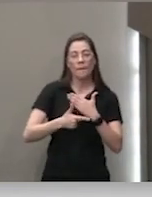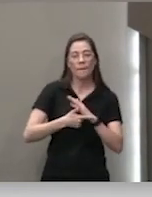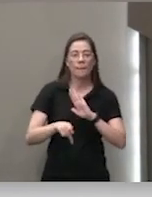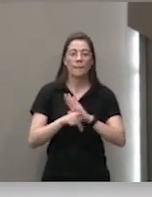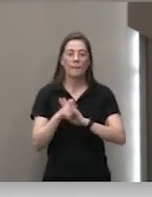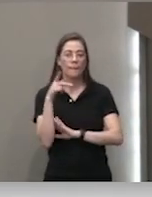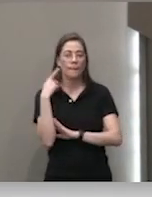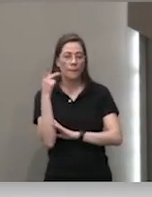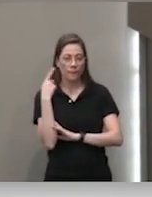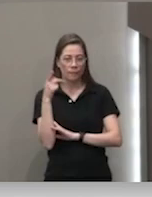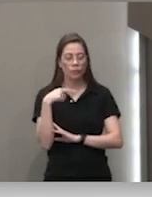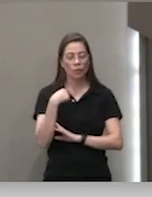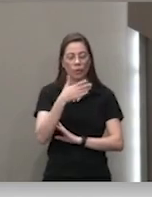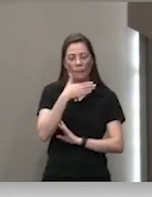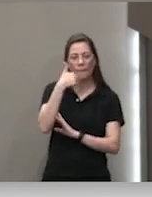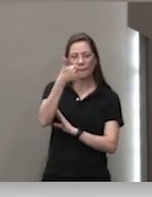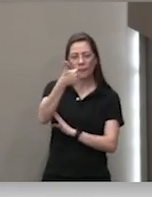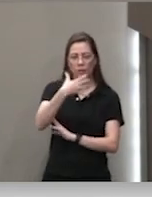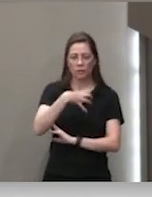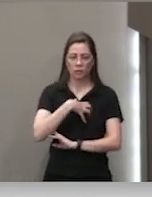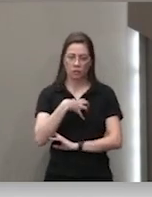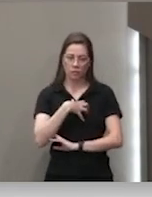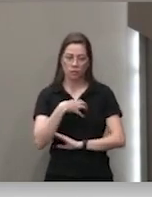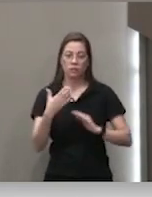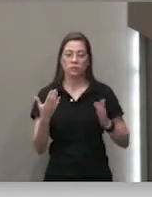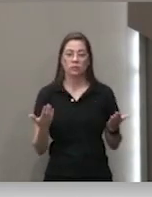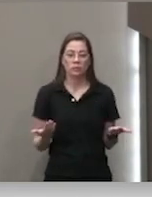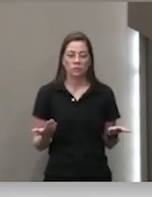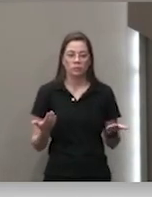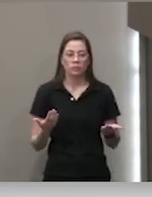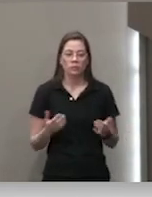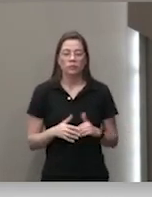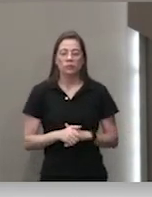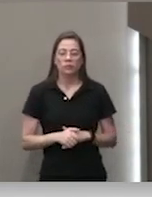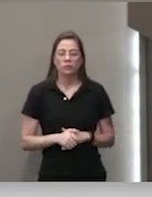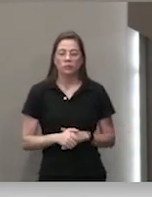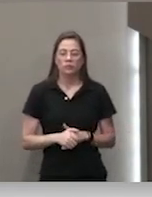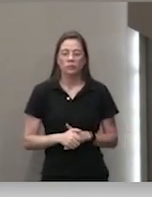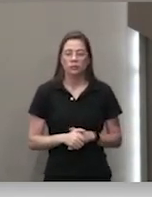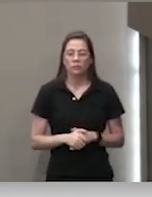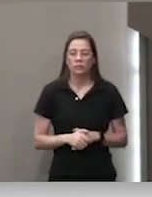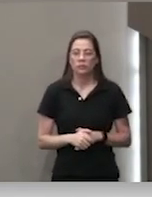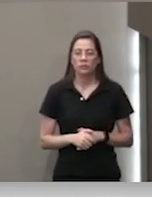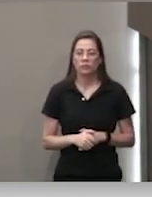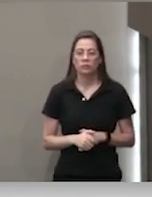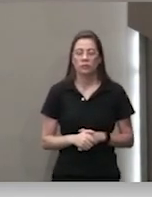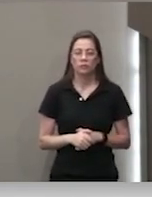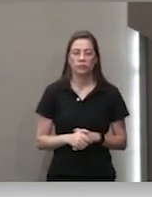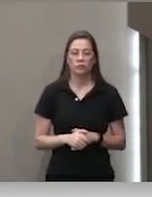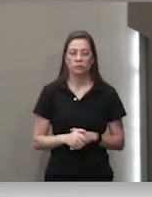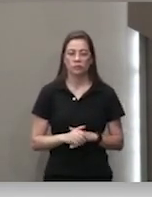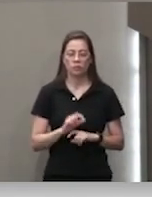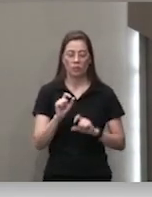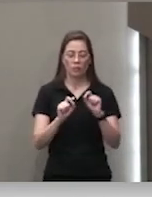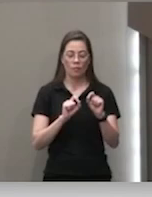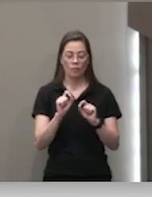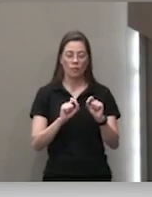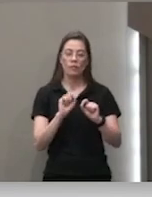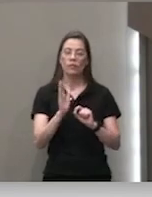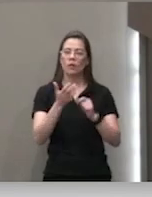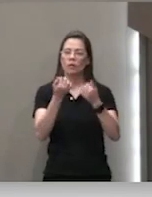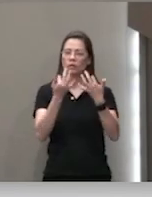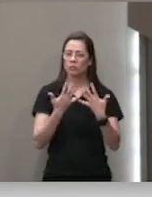melhor maneira possível. Então, pessoal, eu acho que o que foi dito aí, nós, de fato,